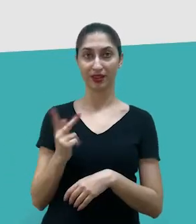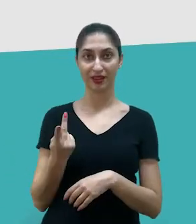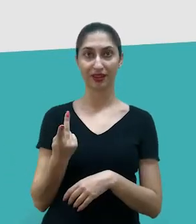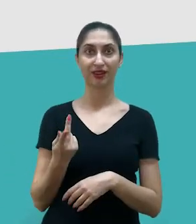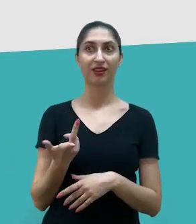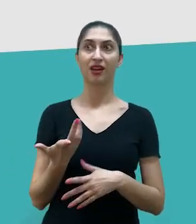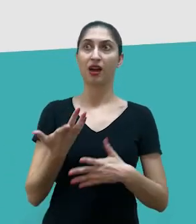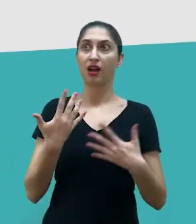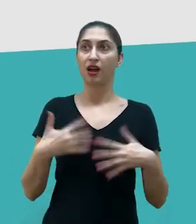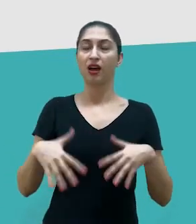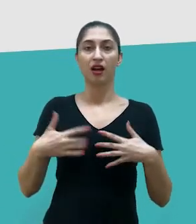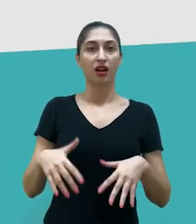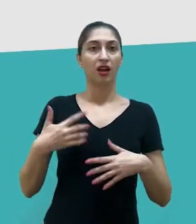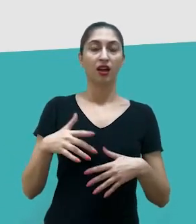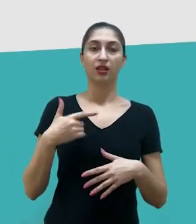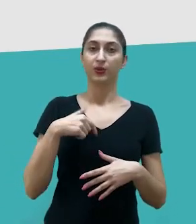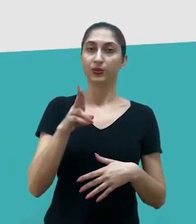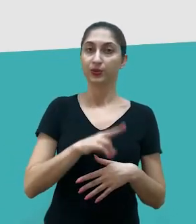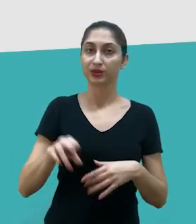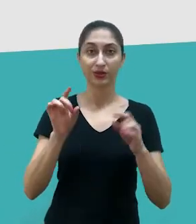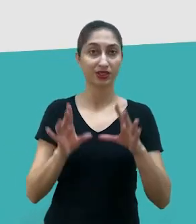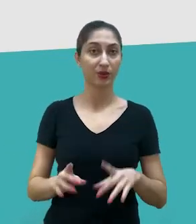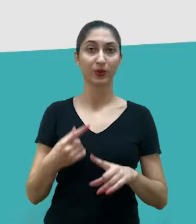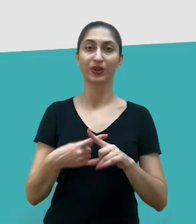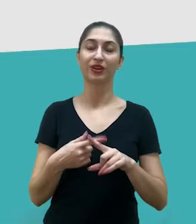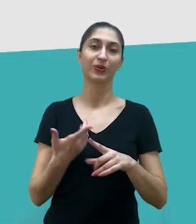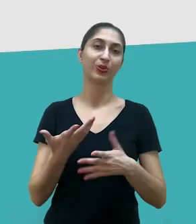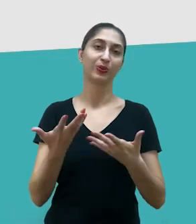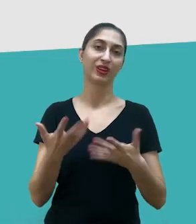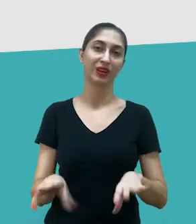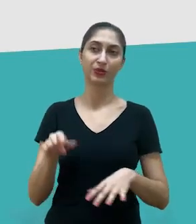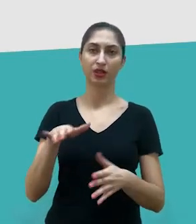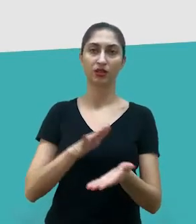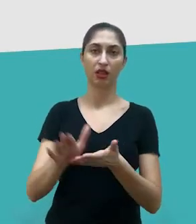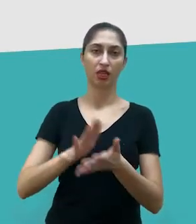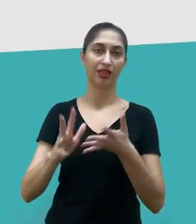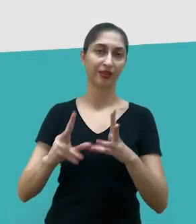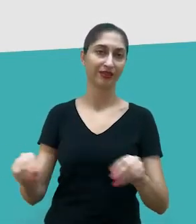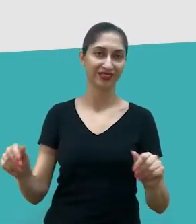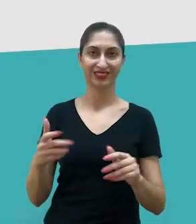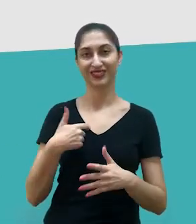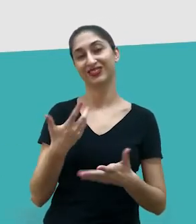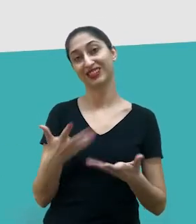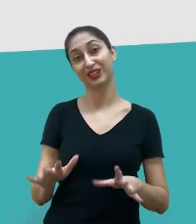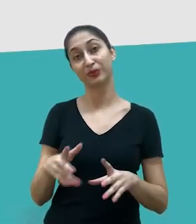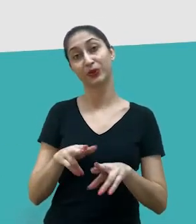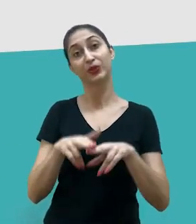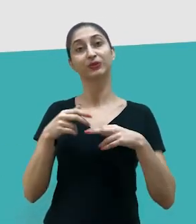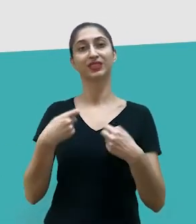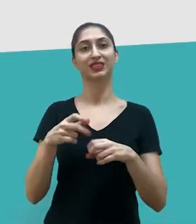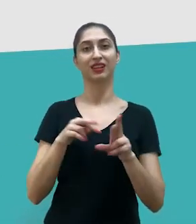em ocasiões muito especiais, porque eu não quero que ele acabe. E é essa relação que nós precisamos construir com a